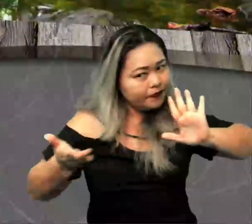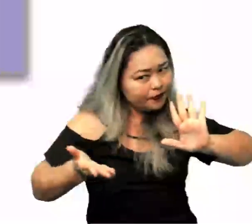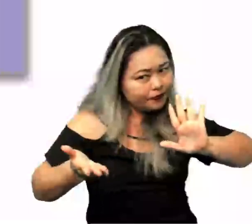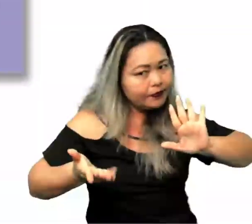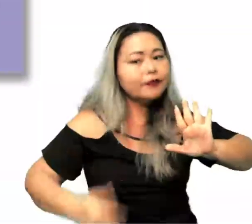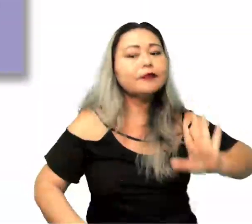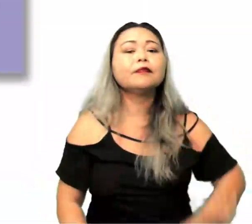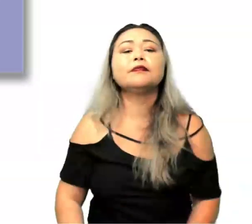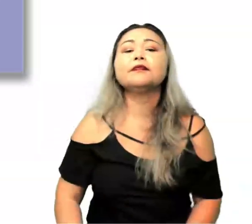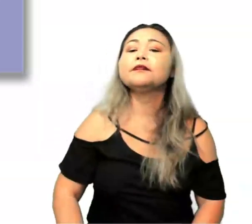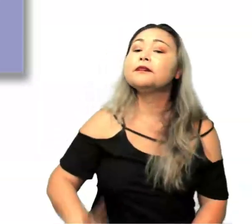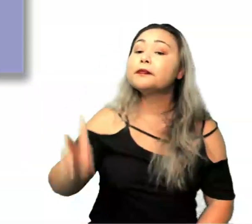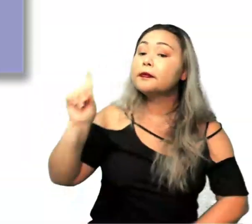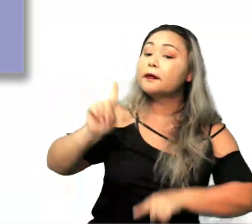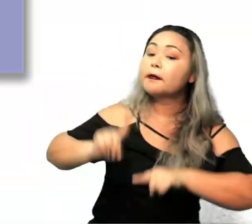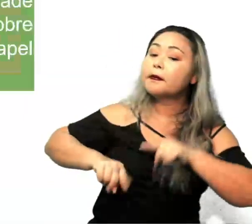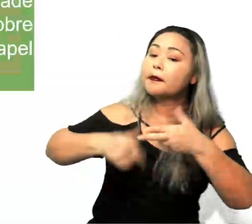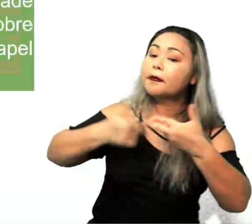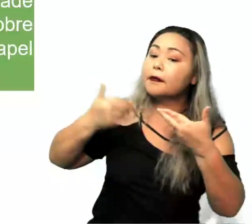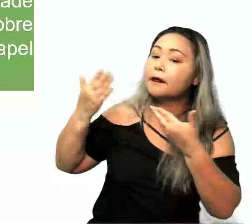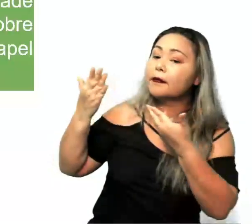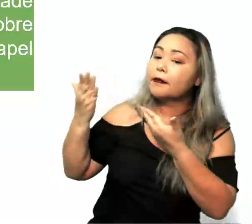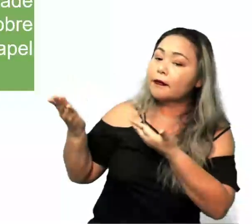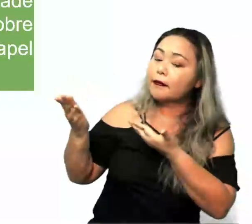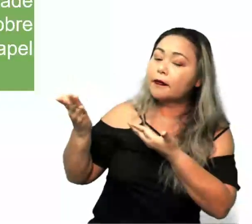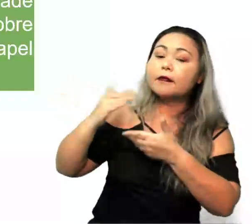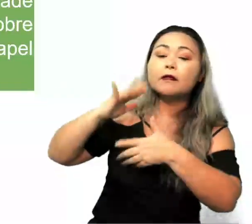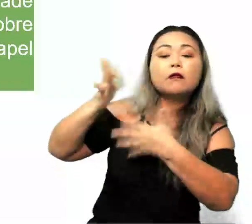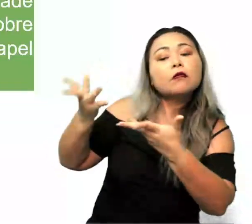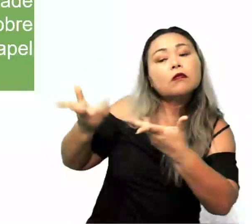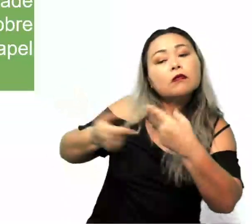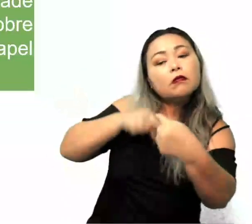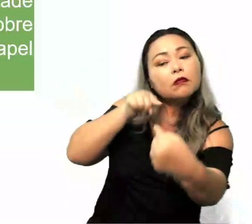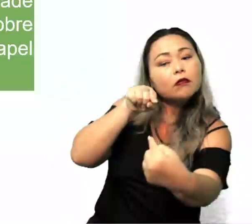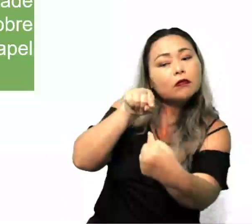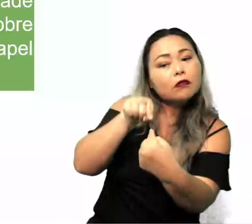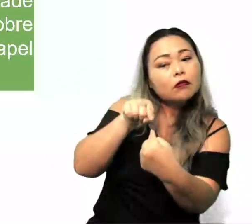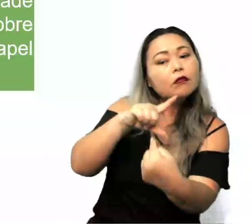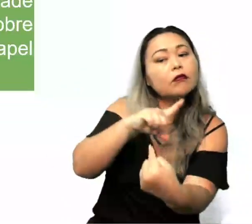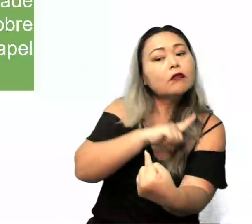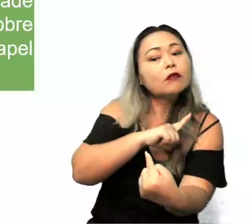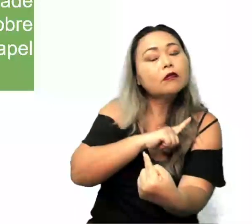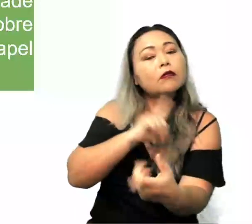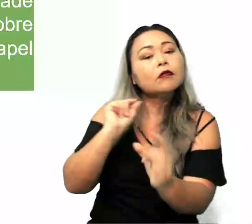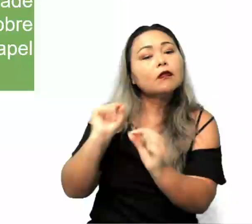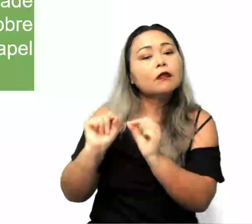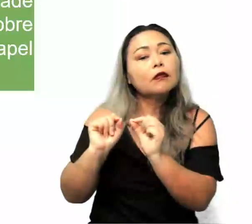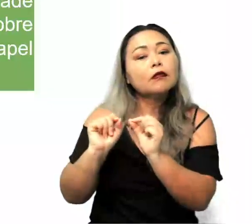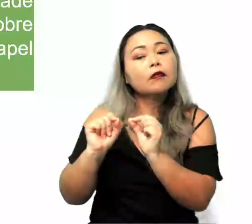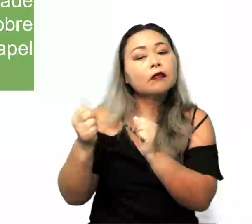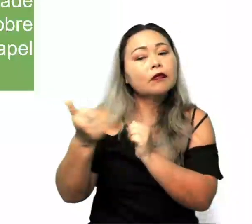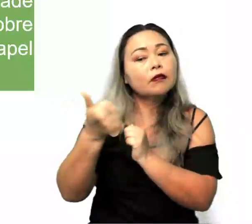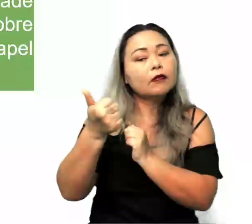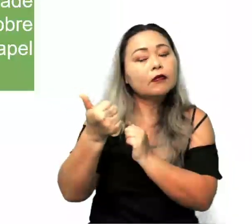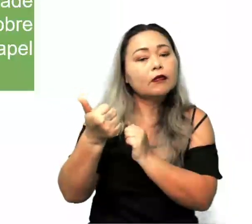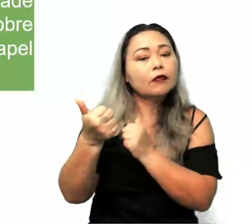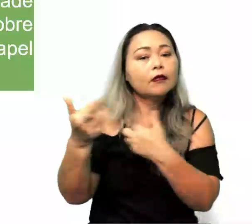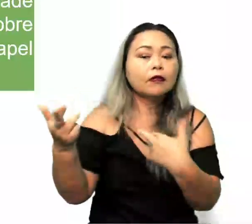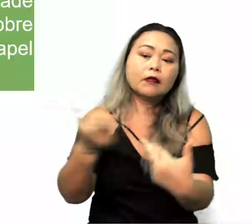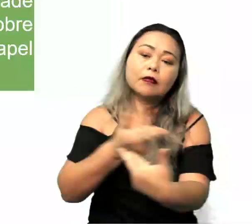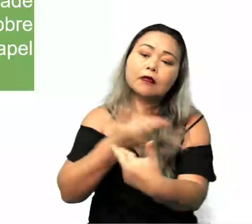lá? Olhar nosso material? Então, como a nossa habilidade da aula de hoje, nós temos a primeira